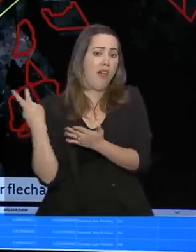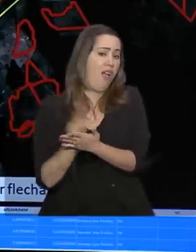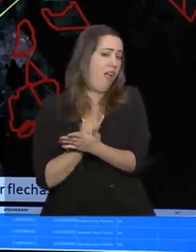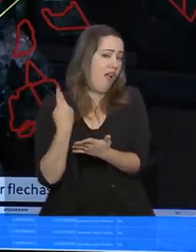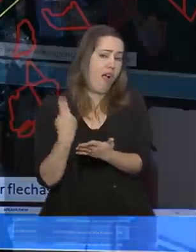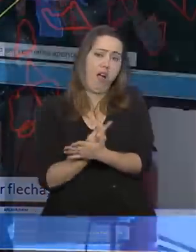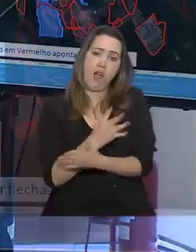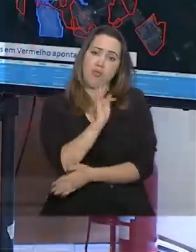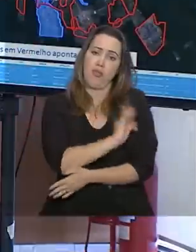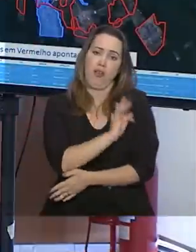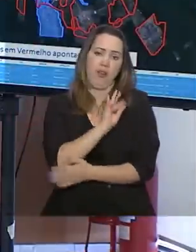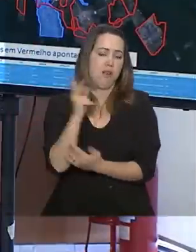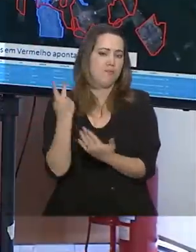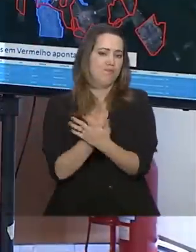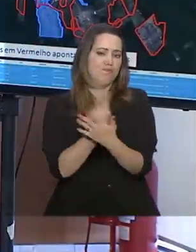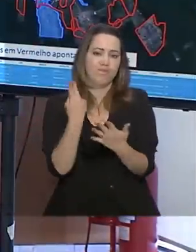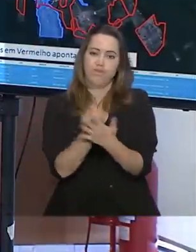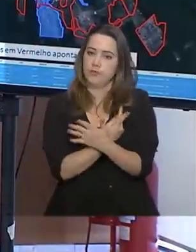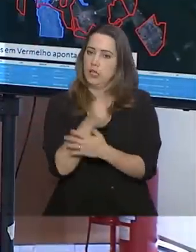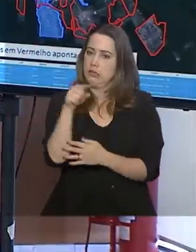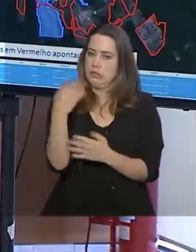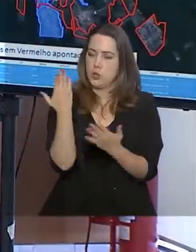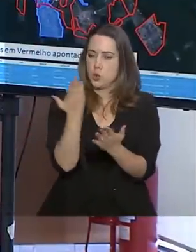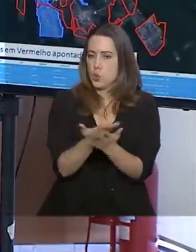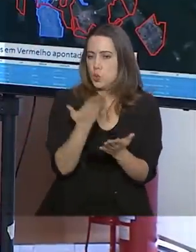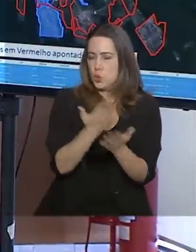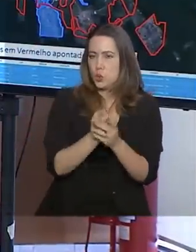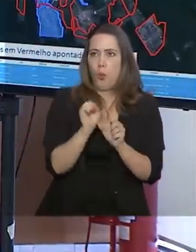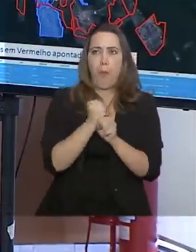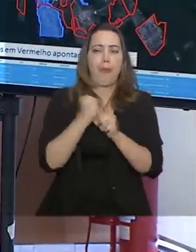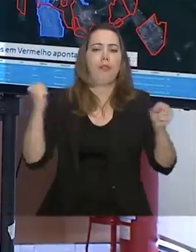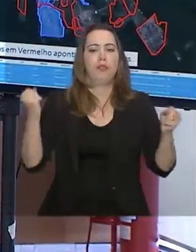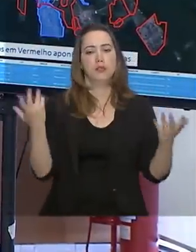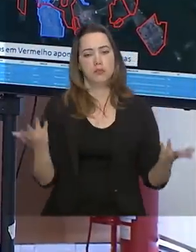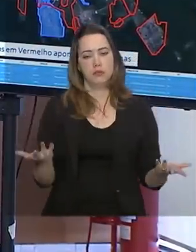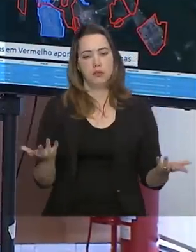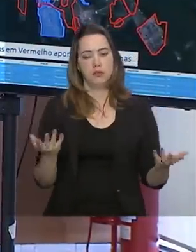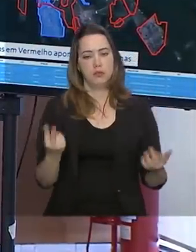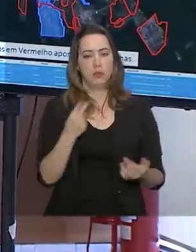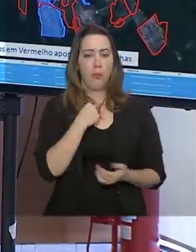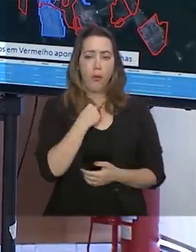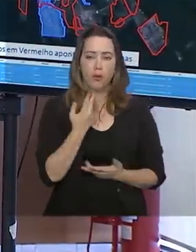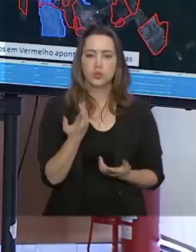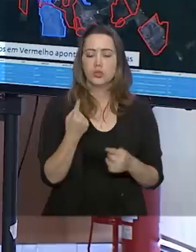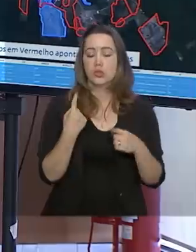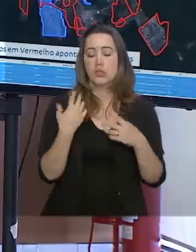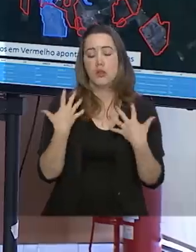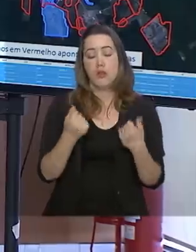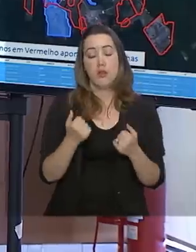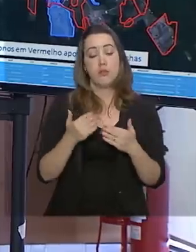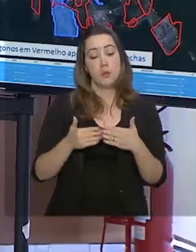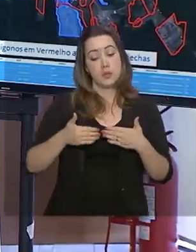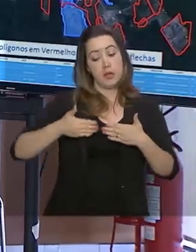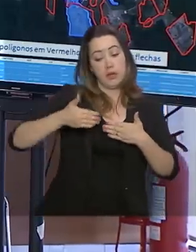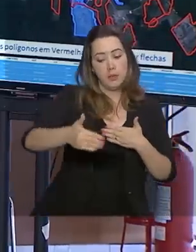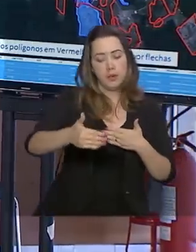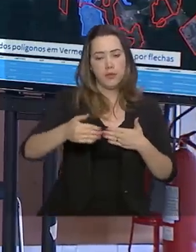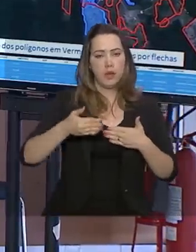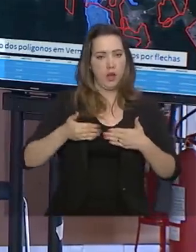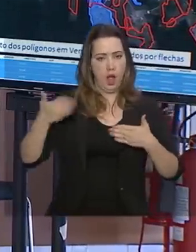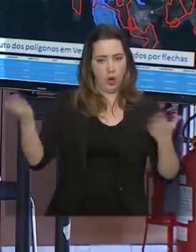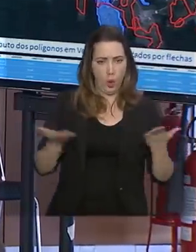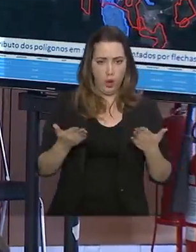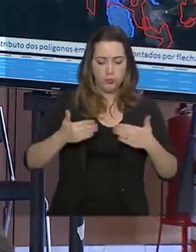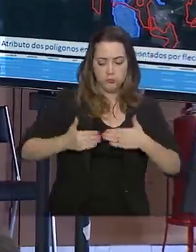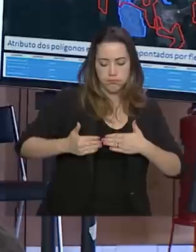tecnicamente e é um erro de análise enorme que nós vamos fazer daqui pra frente com essas imagens que estão